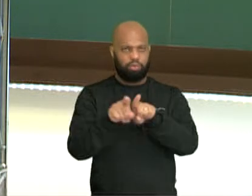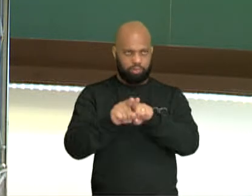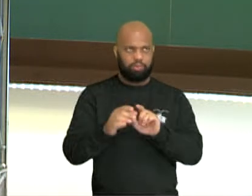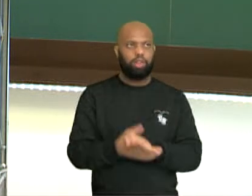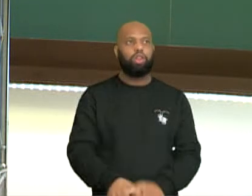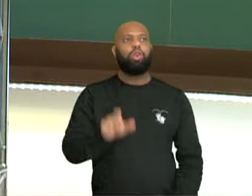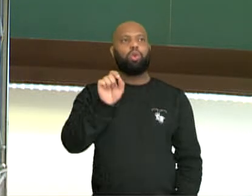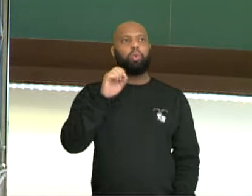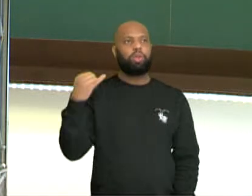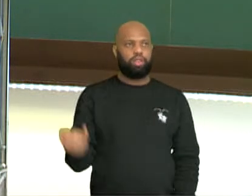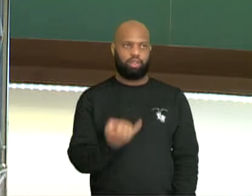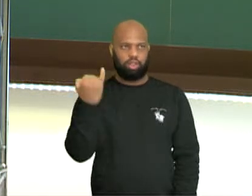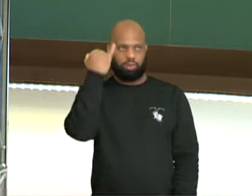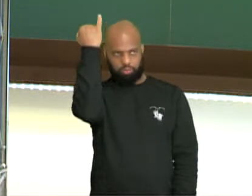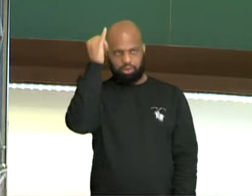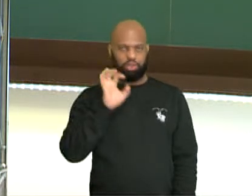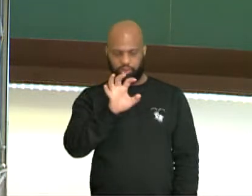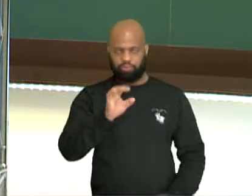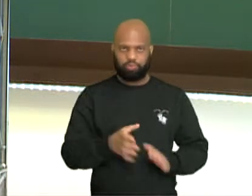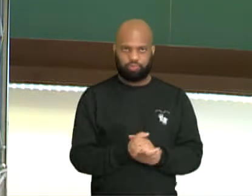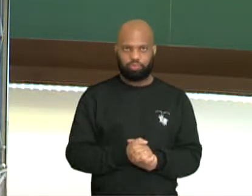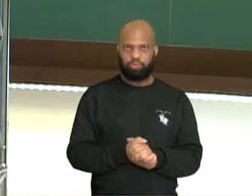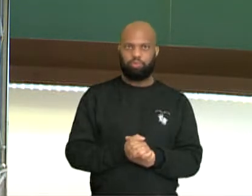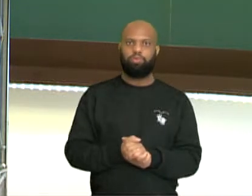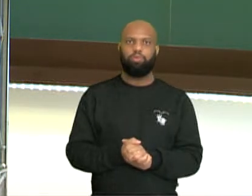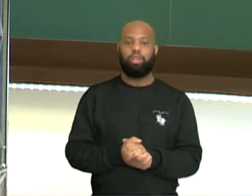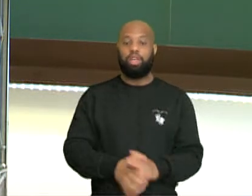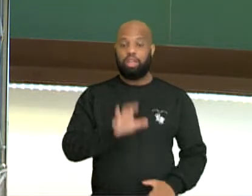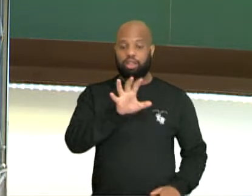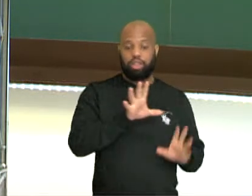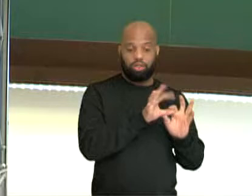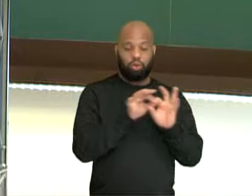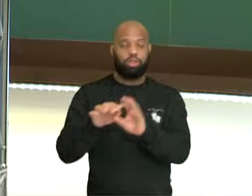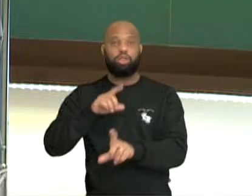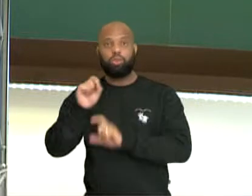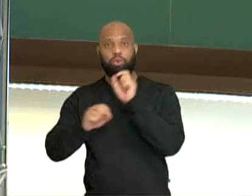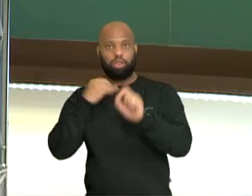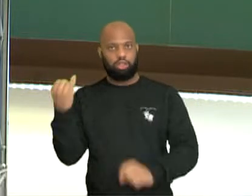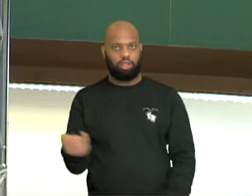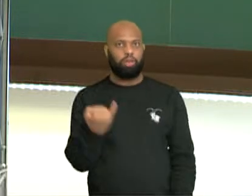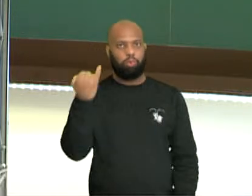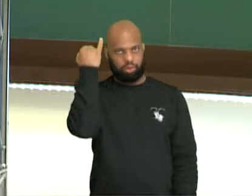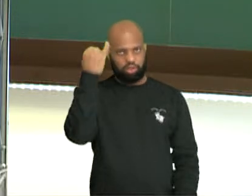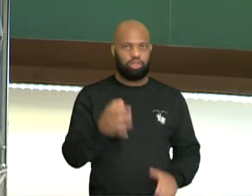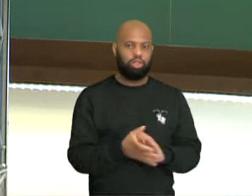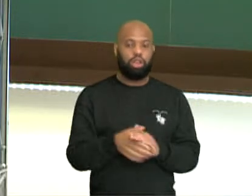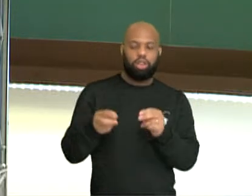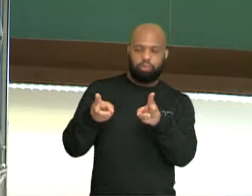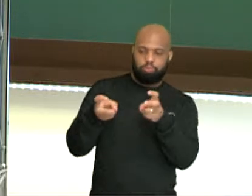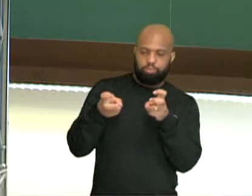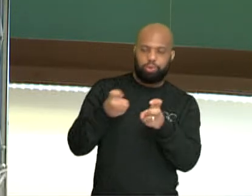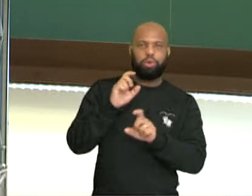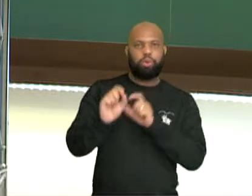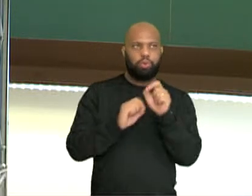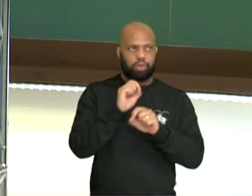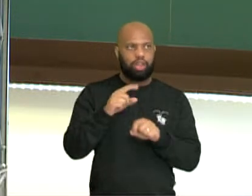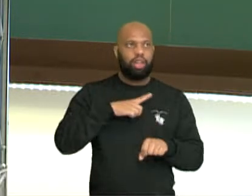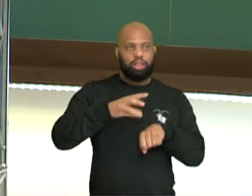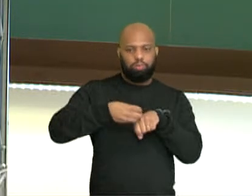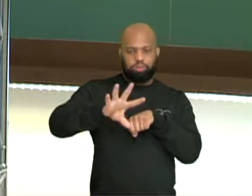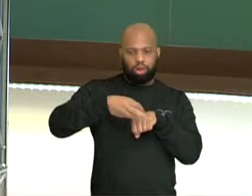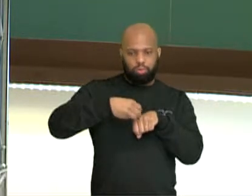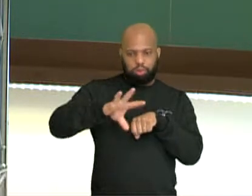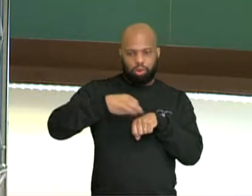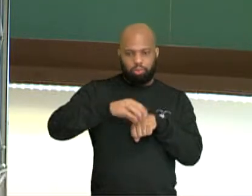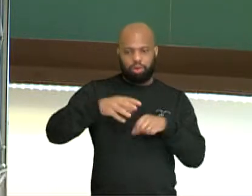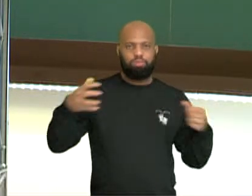é importante, né, nesse contexto aqui é você observar que as sugestões